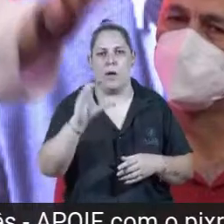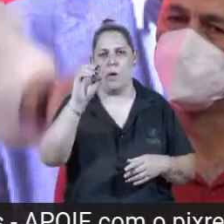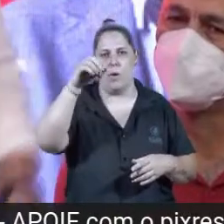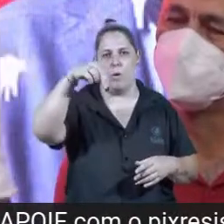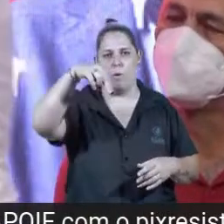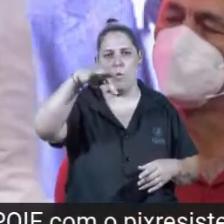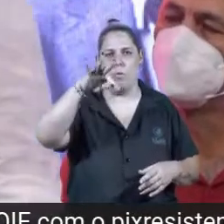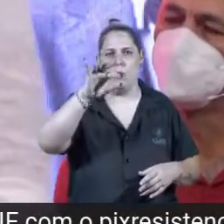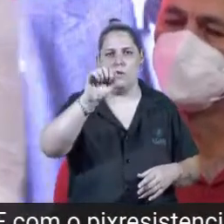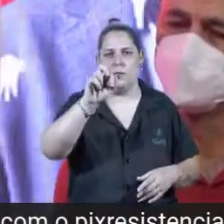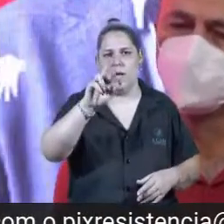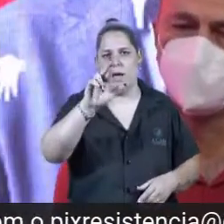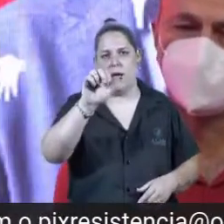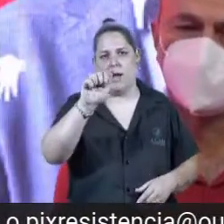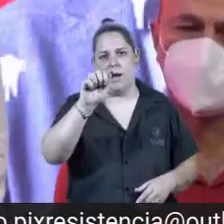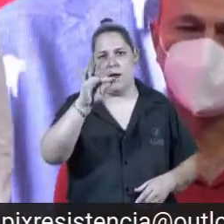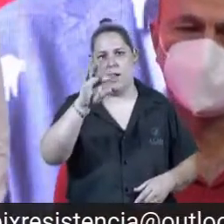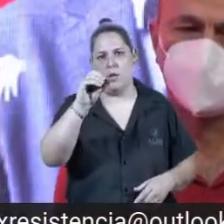verdade, fez uma,